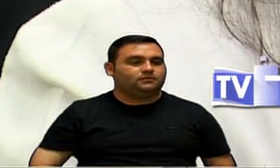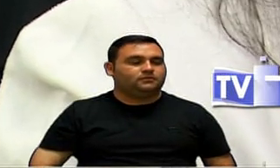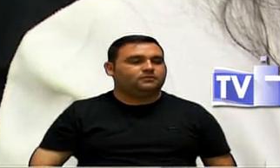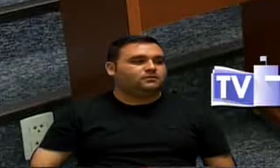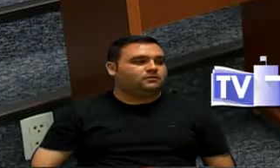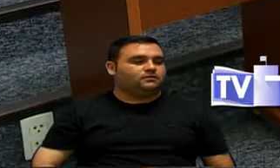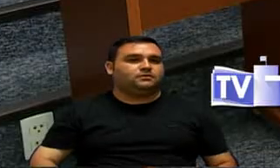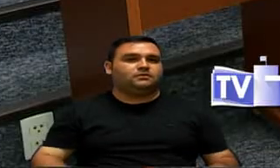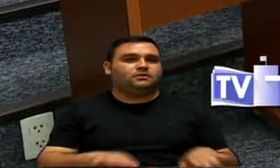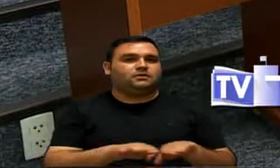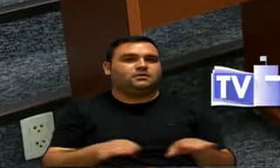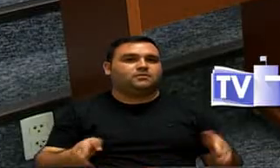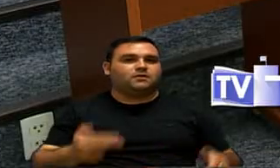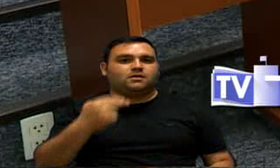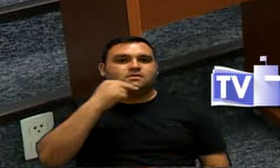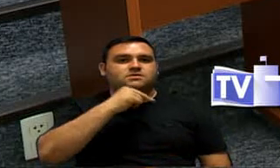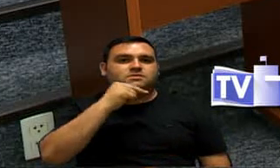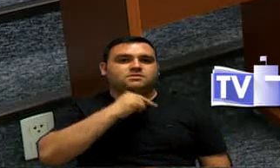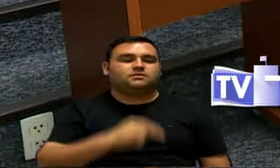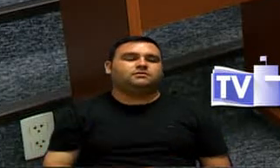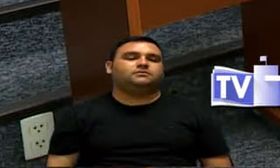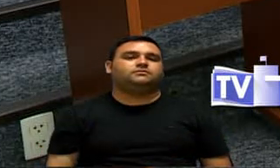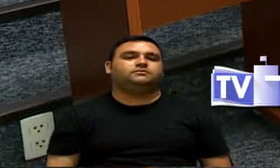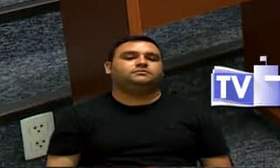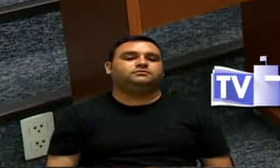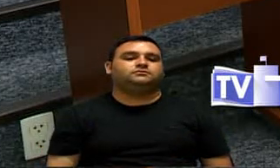A mesa do Anselmo.